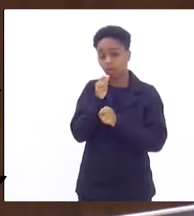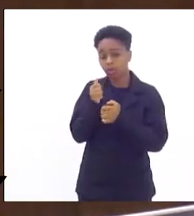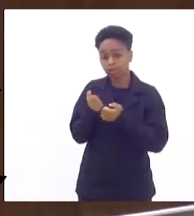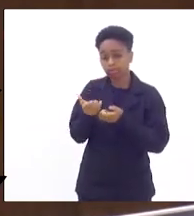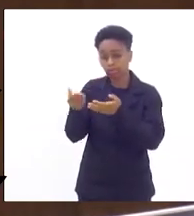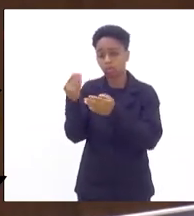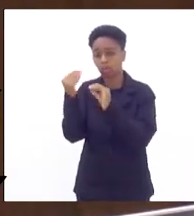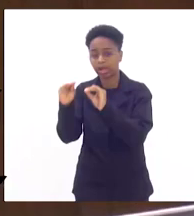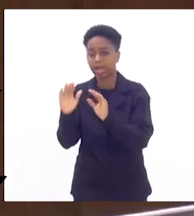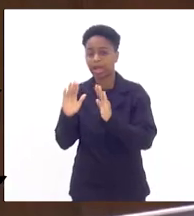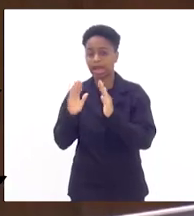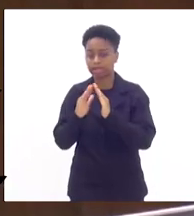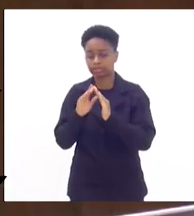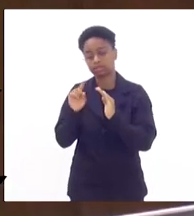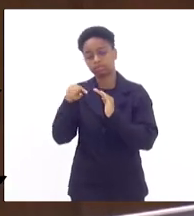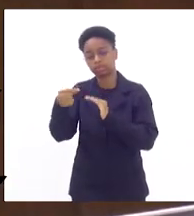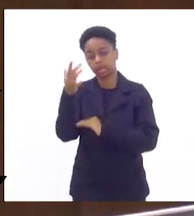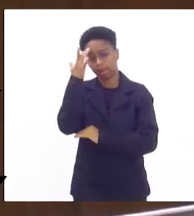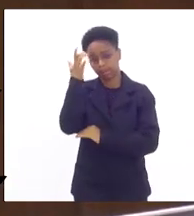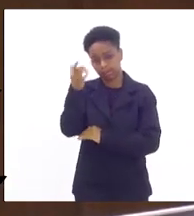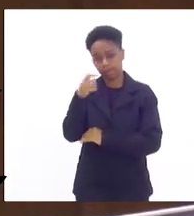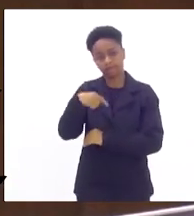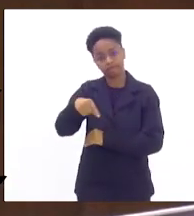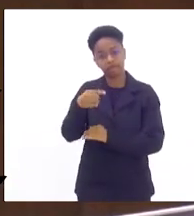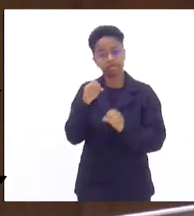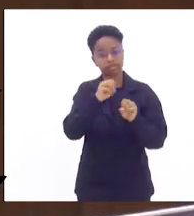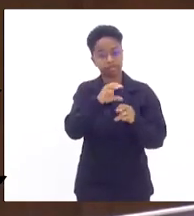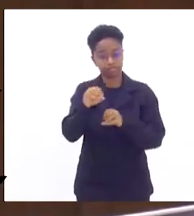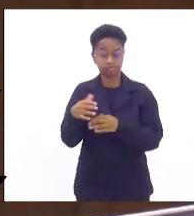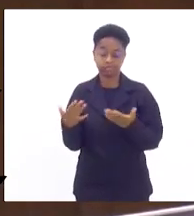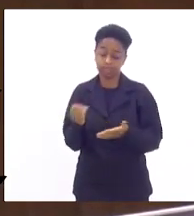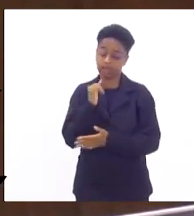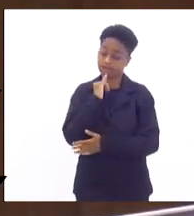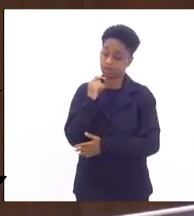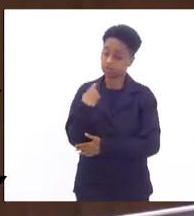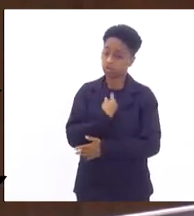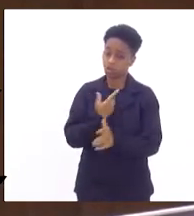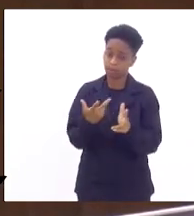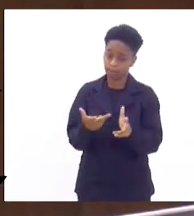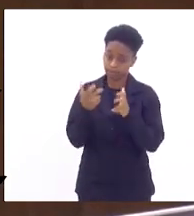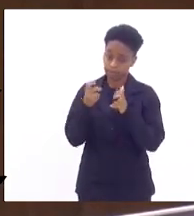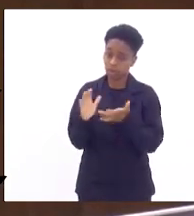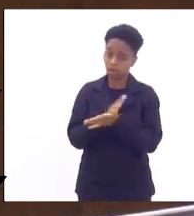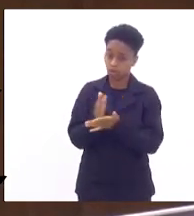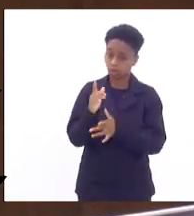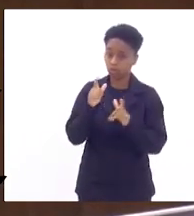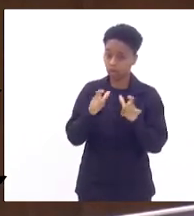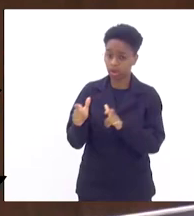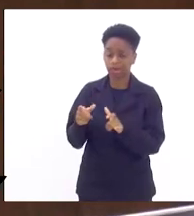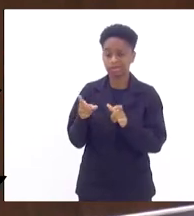ainda sair para dar aula. E, infelizmente, a gente vê que em alguns locais, 50 anos depois, esse